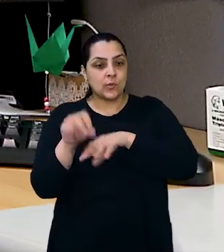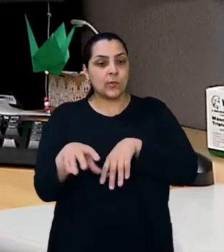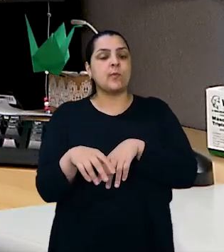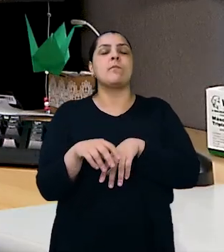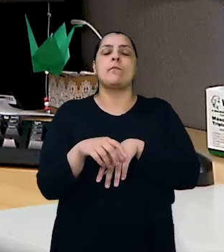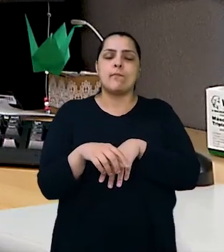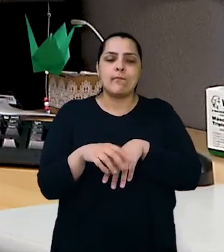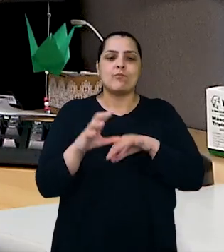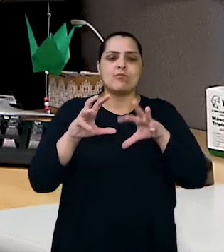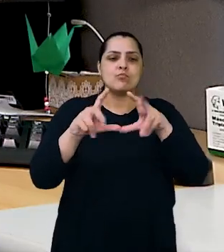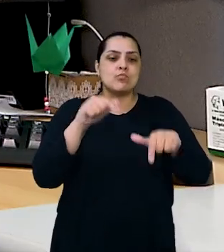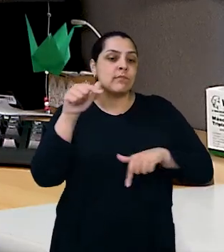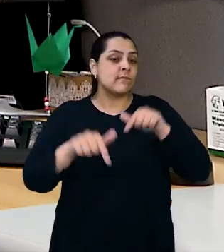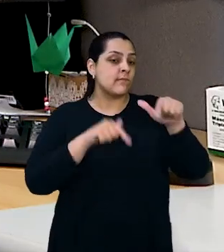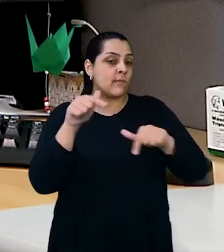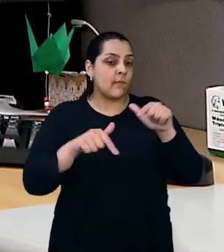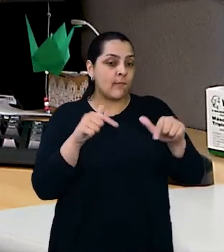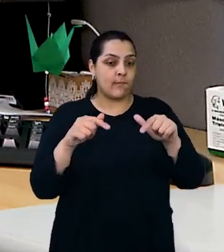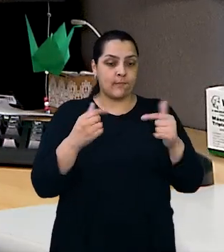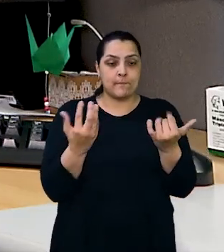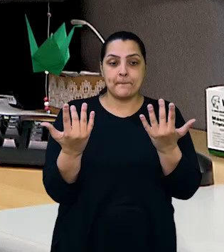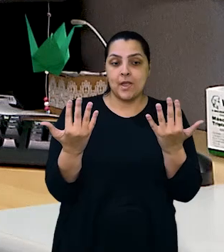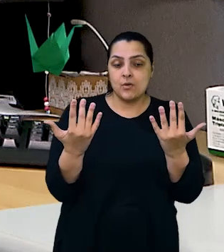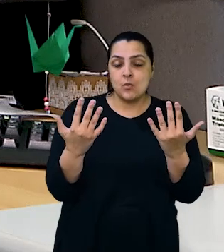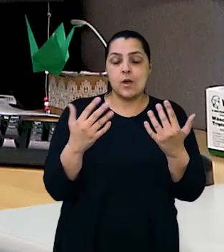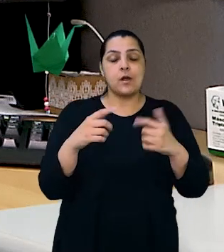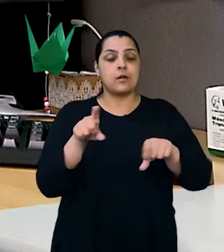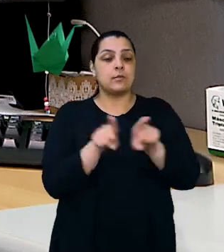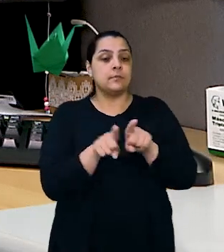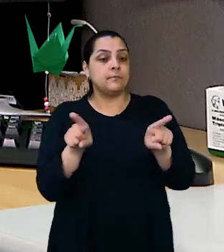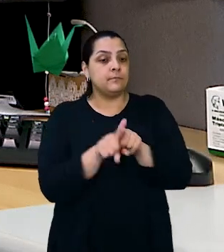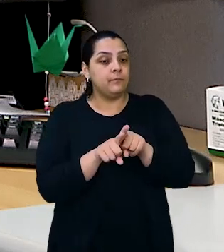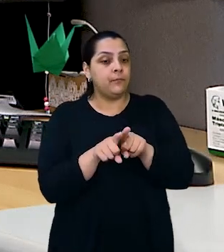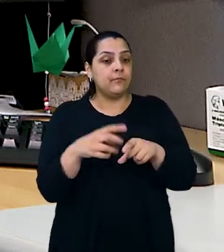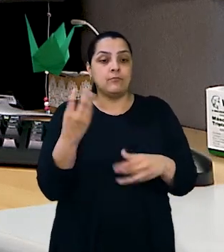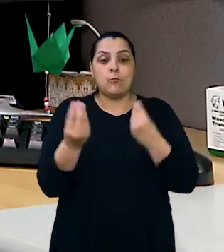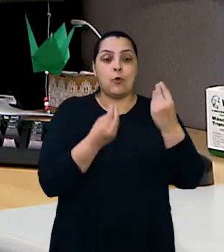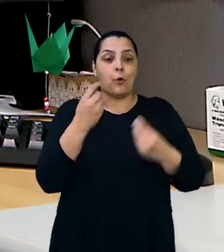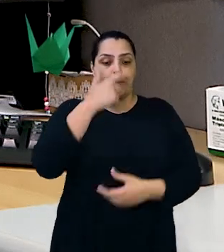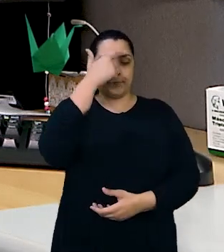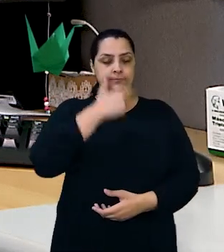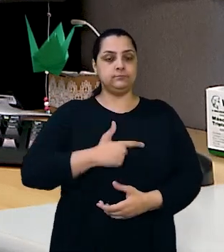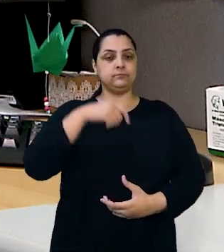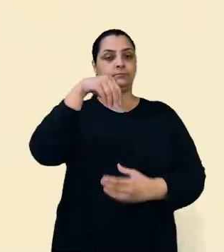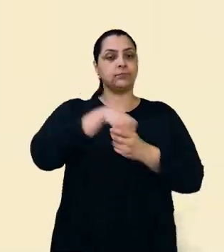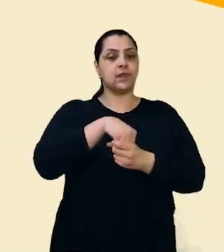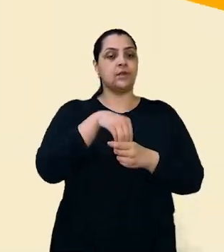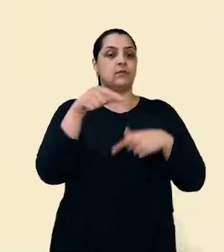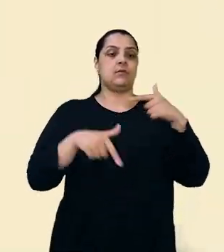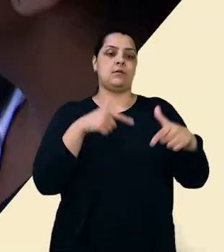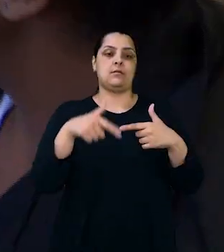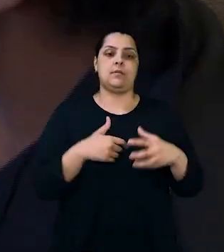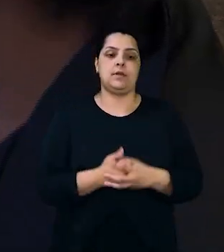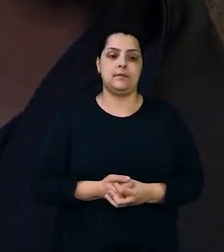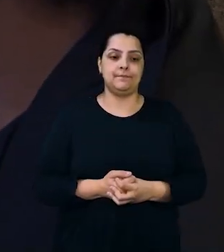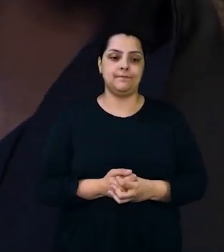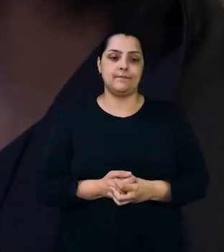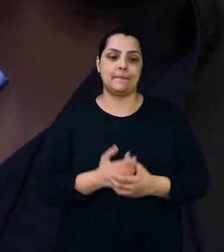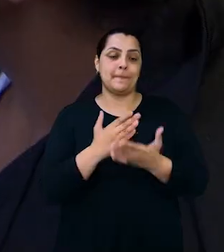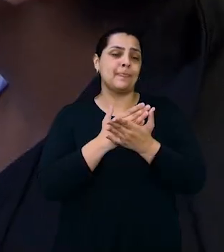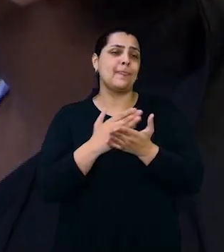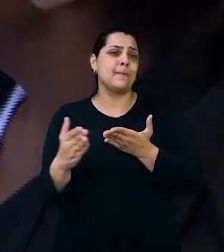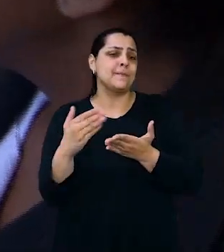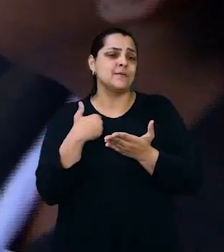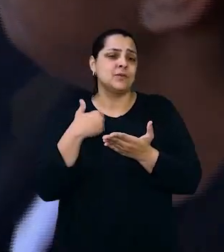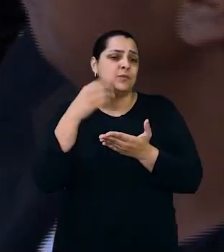ensinam todo o trabalho, tanto o manual como a maneira que se deve se portar no trabalho. No começo eu